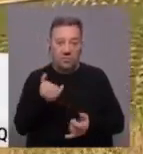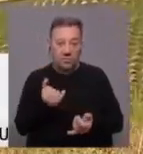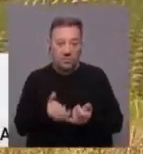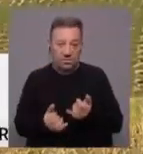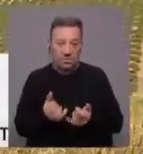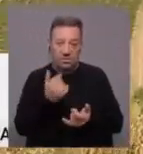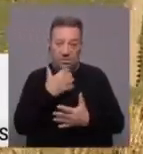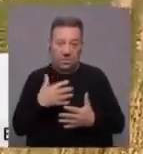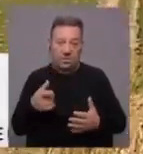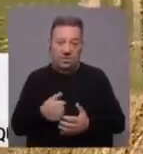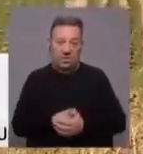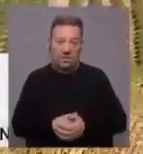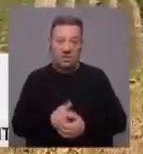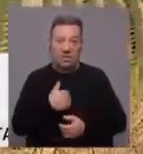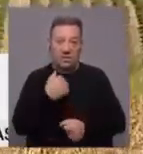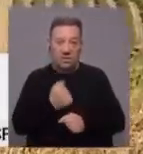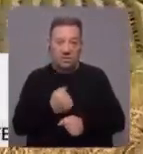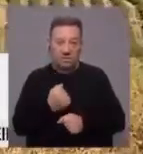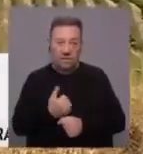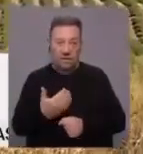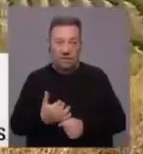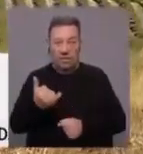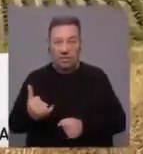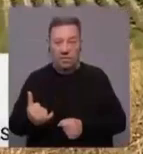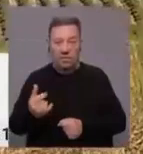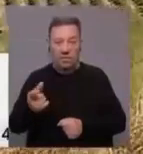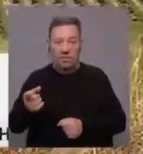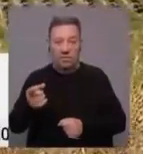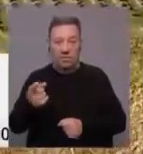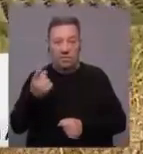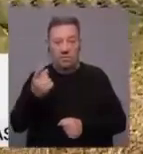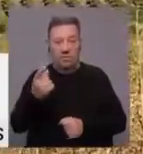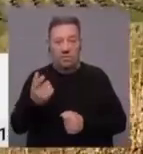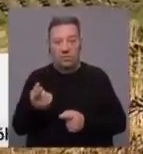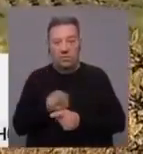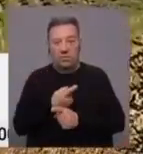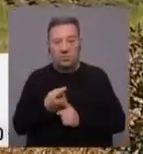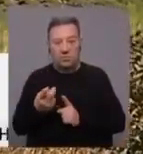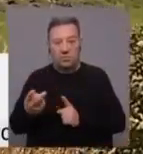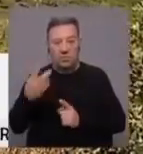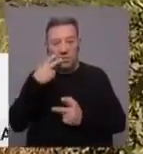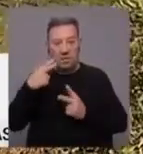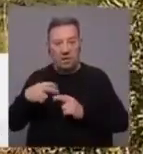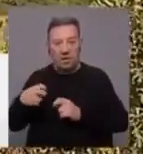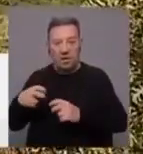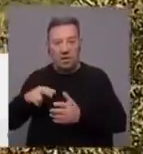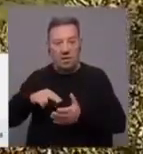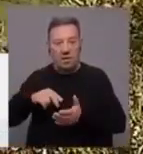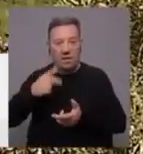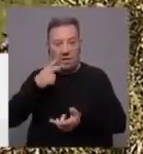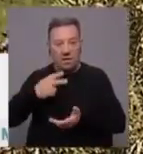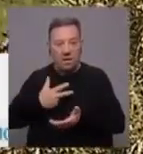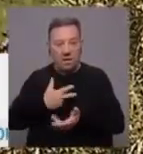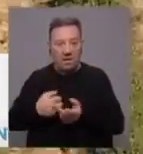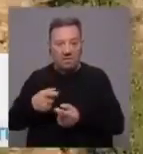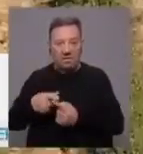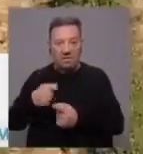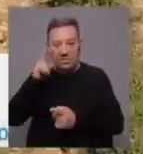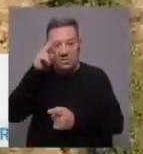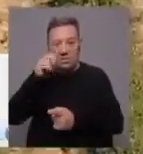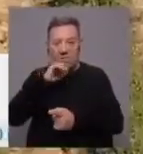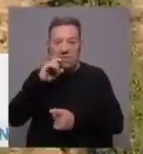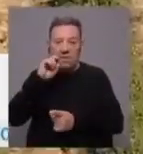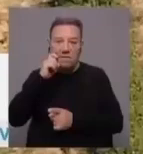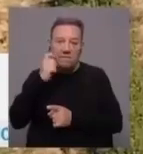é imenso fazemos agora a posterior um conjunto de análise exaustivo precisamente Para conseguirmos